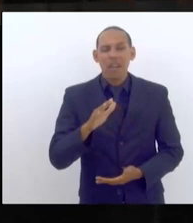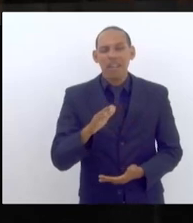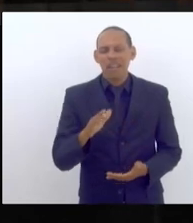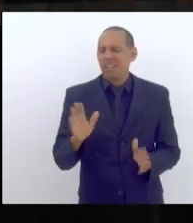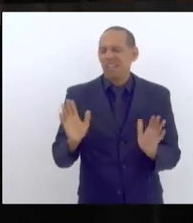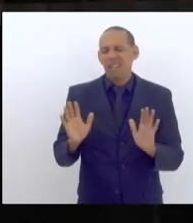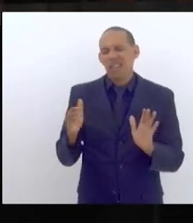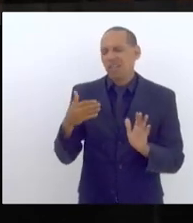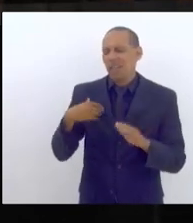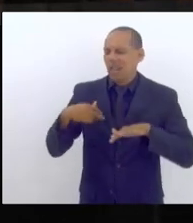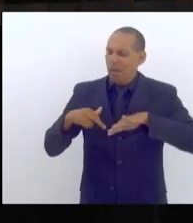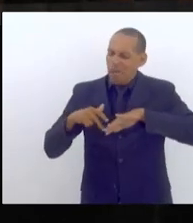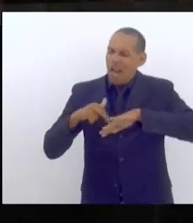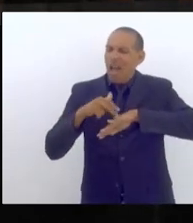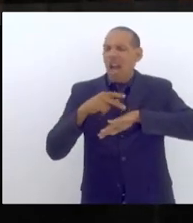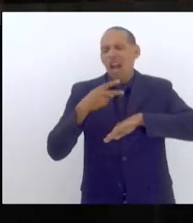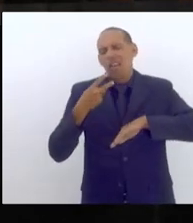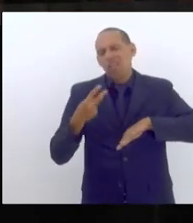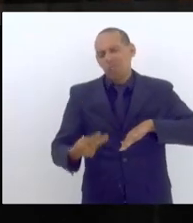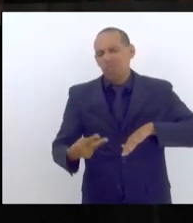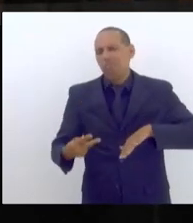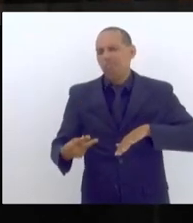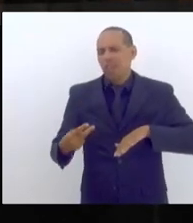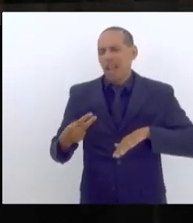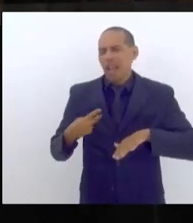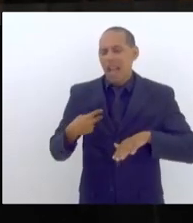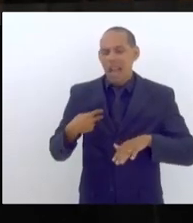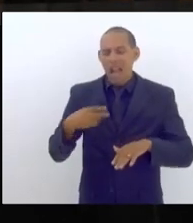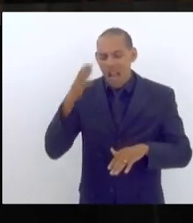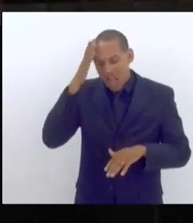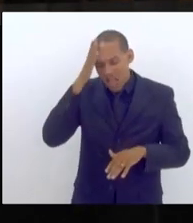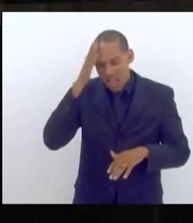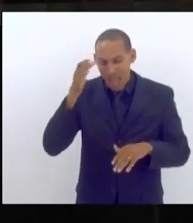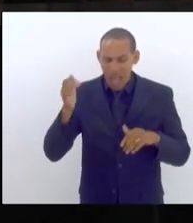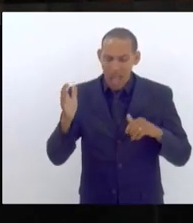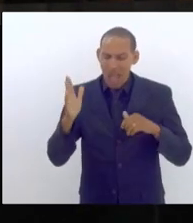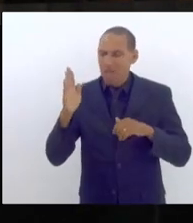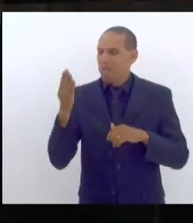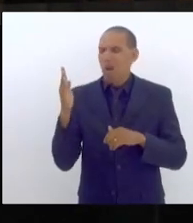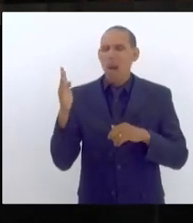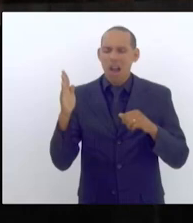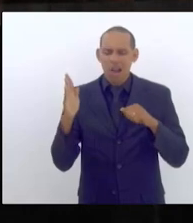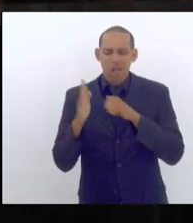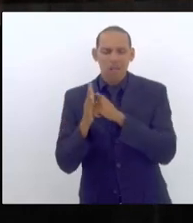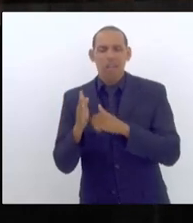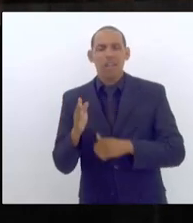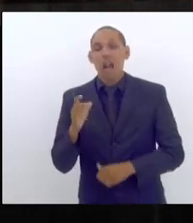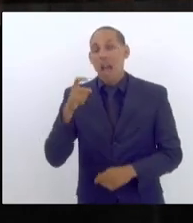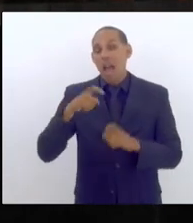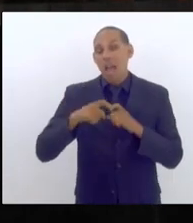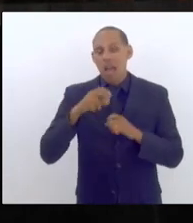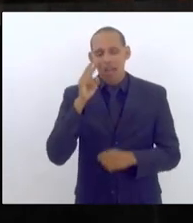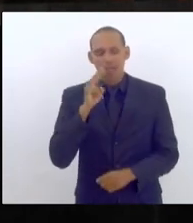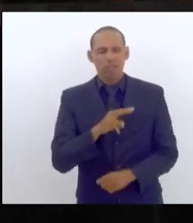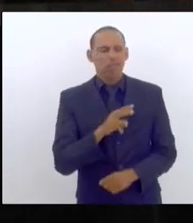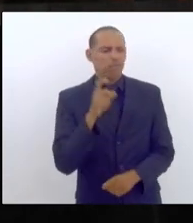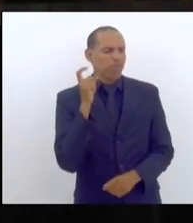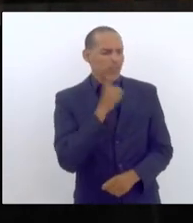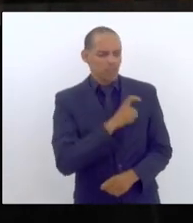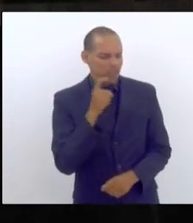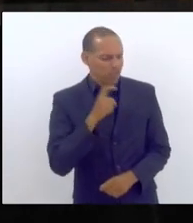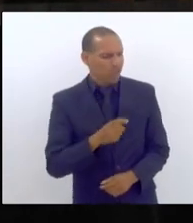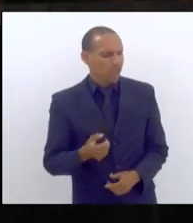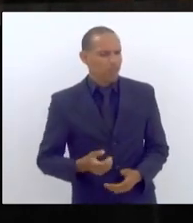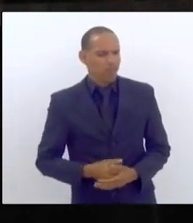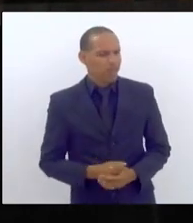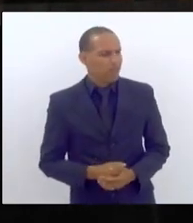caí da escada, bati com a cabeça na porta. E aí um médico vê aquilo e vê que não é isso. Não